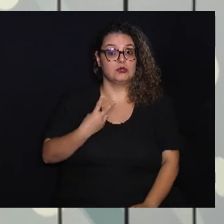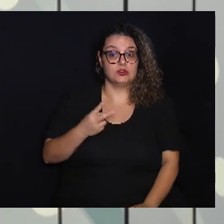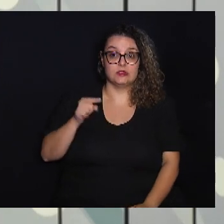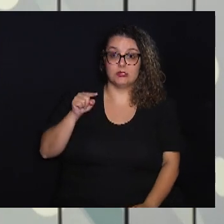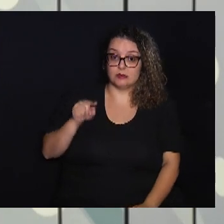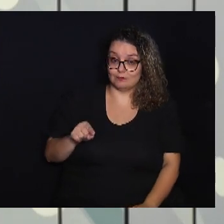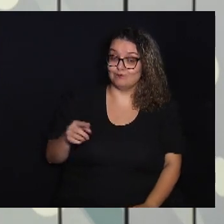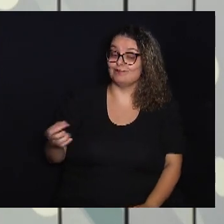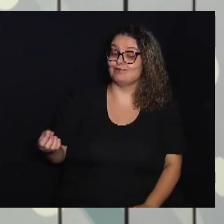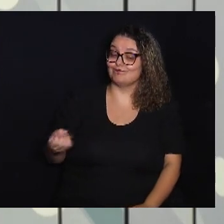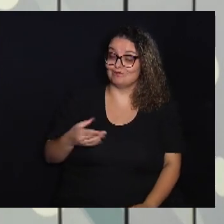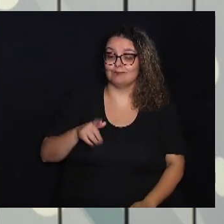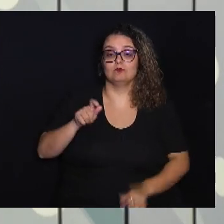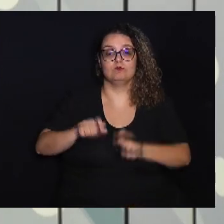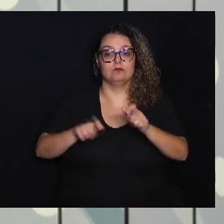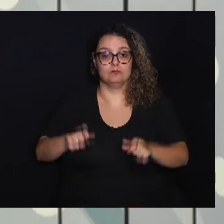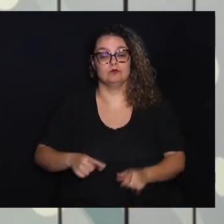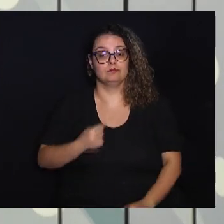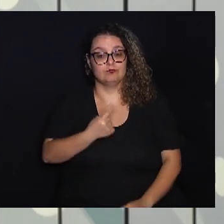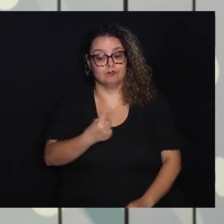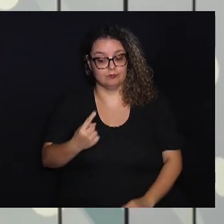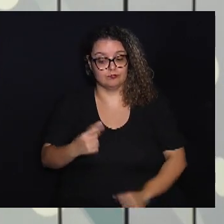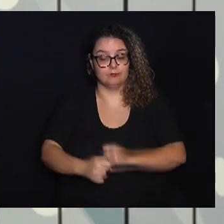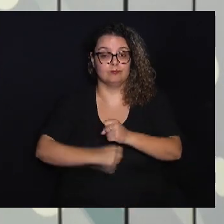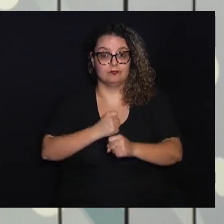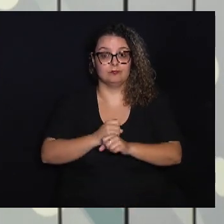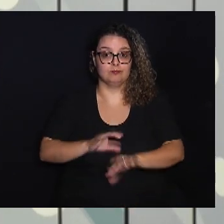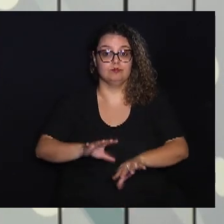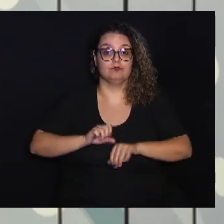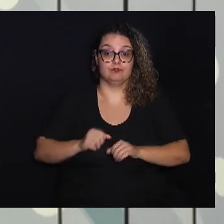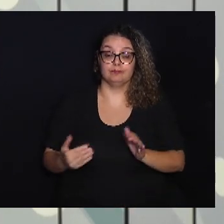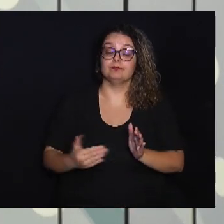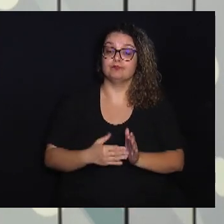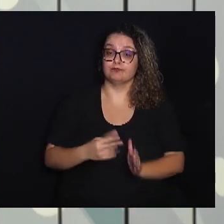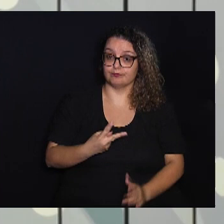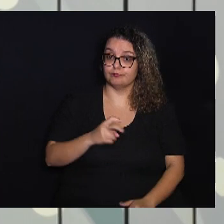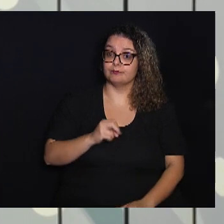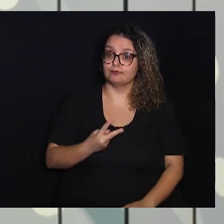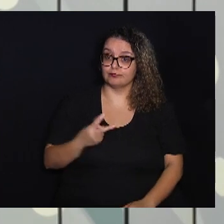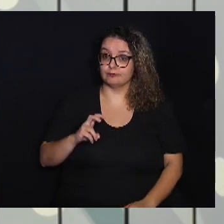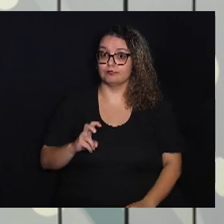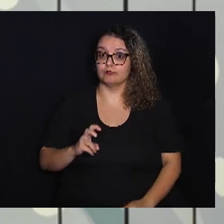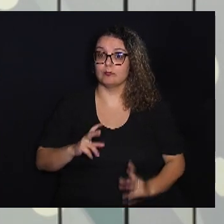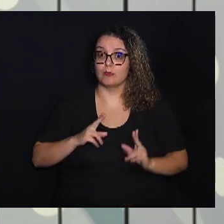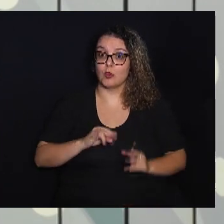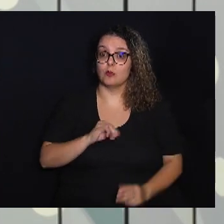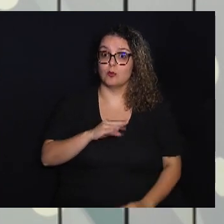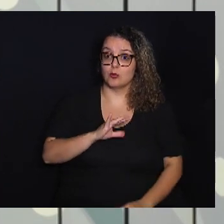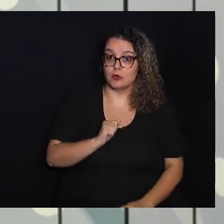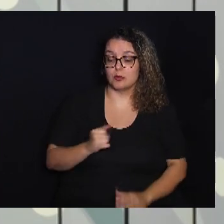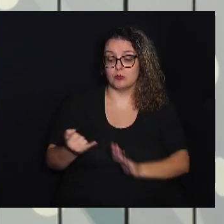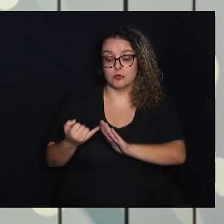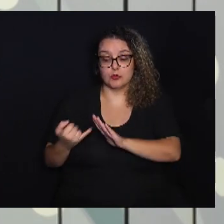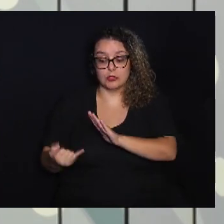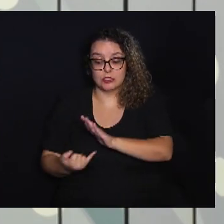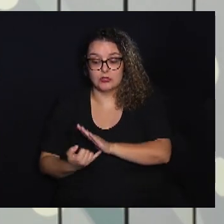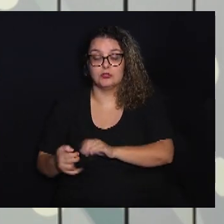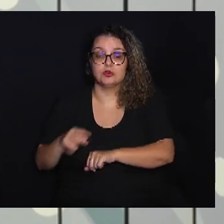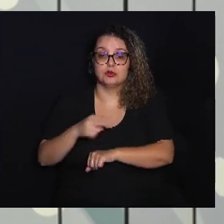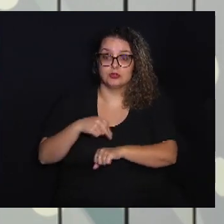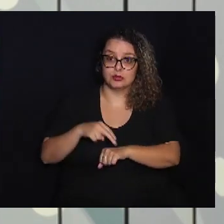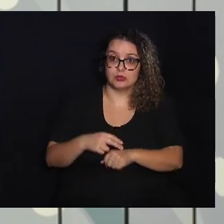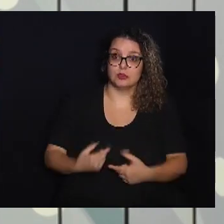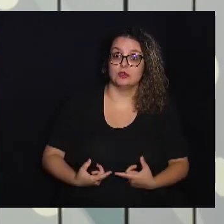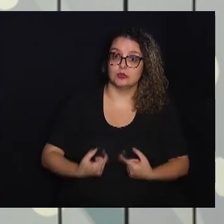apontam mais de 32 mil novos casos por ano até 2025, de acordo com o INCA,